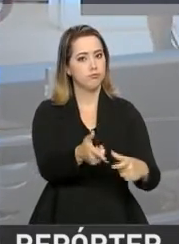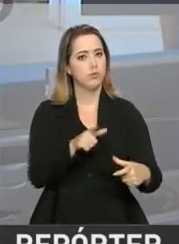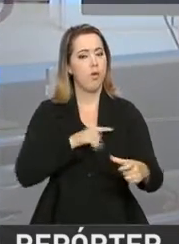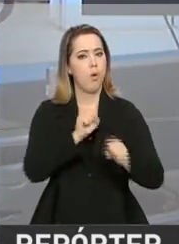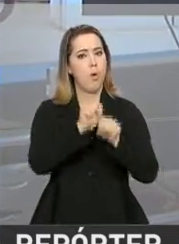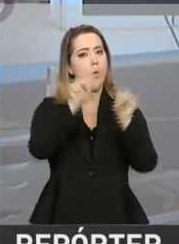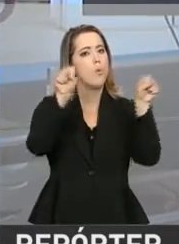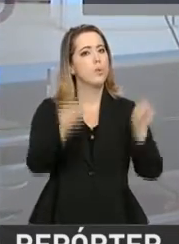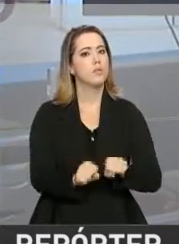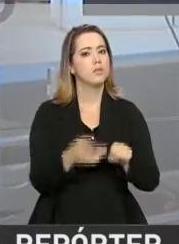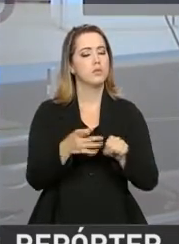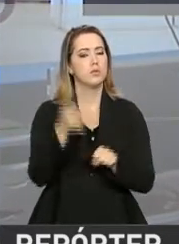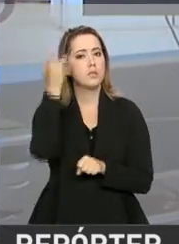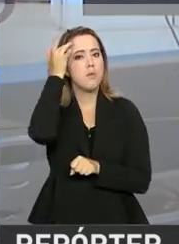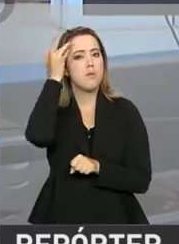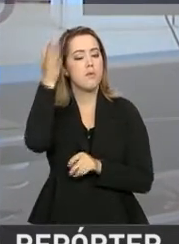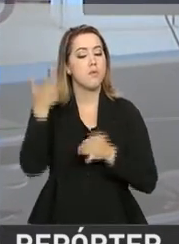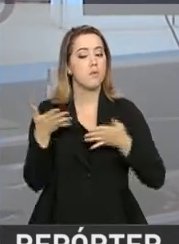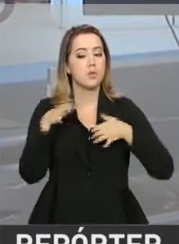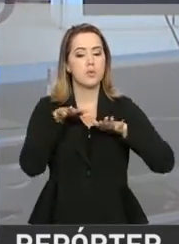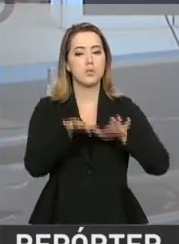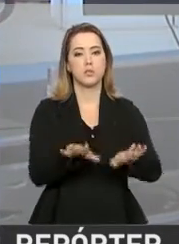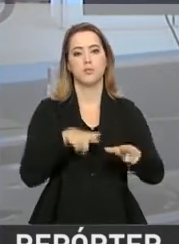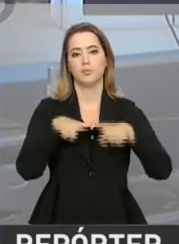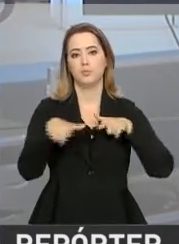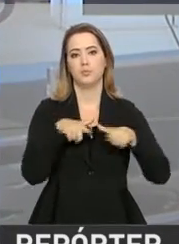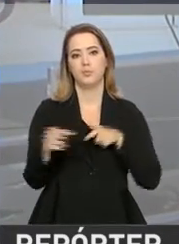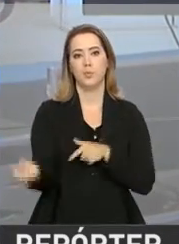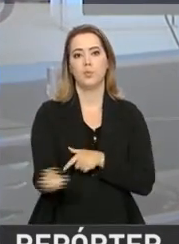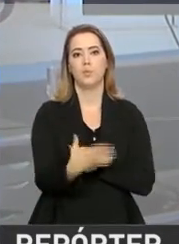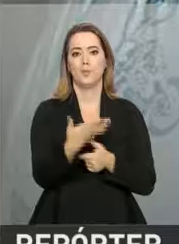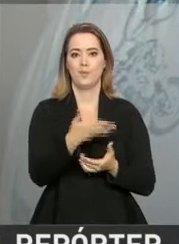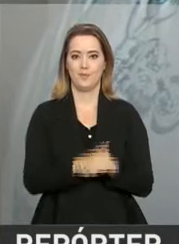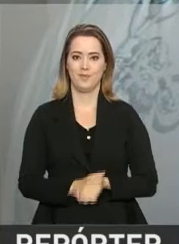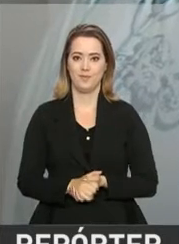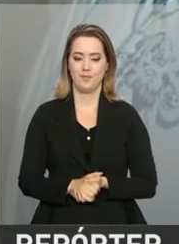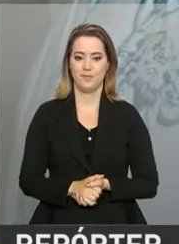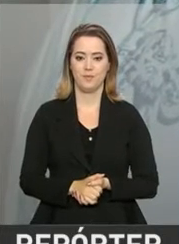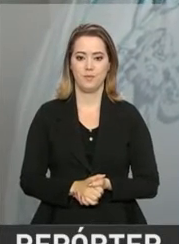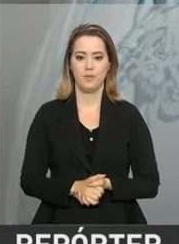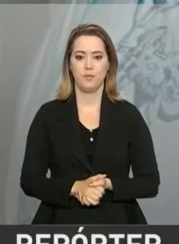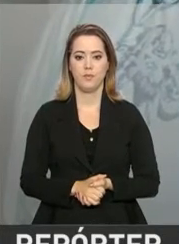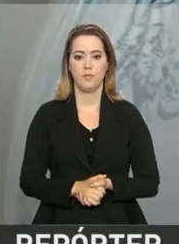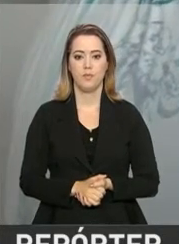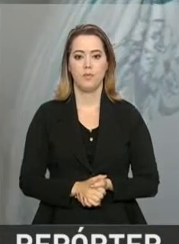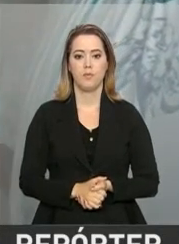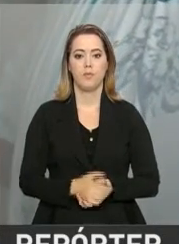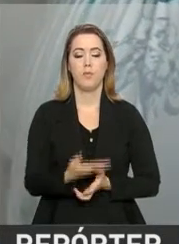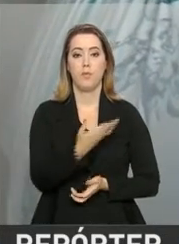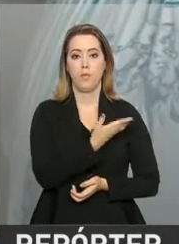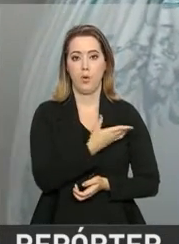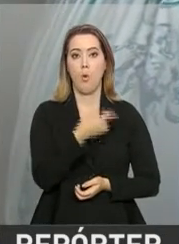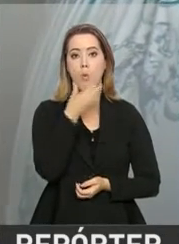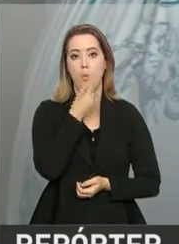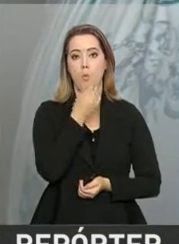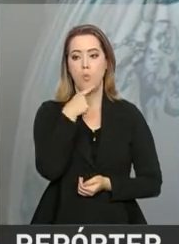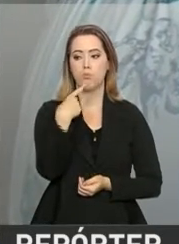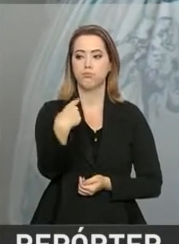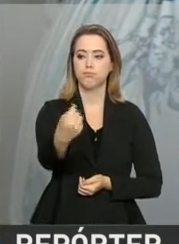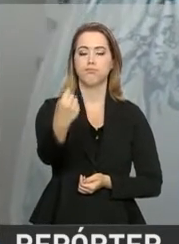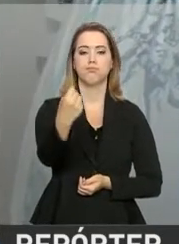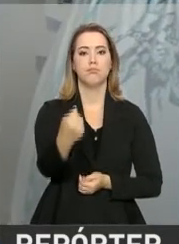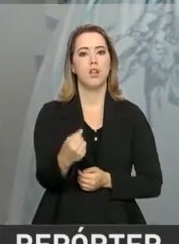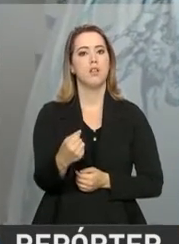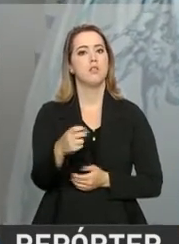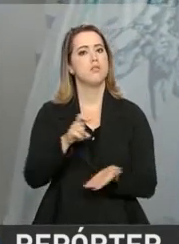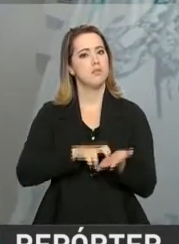facilita a inclusão no mercado de trabalho. Veja na reportagem de Natália Mello. Wesley saiu cedo de casa e